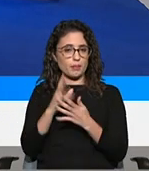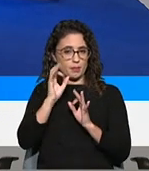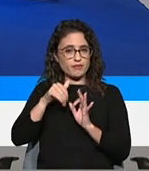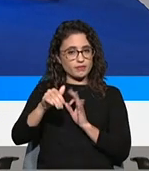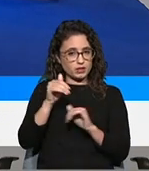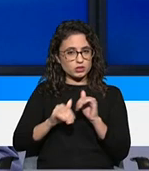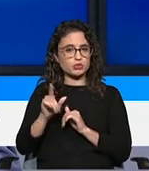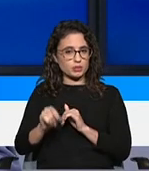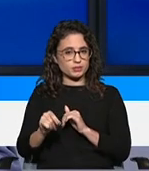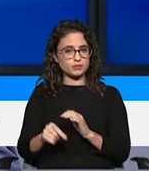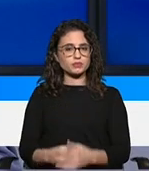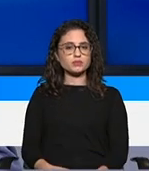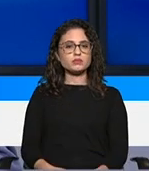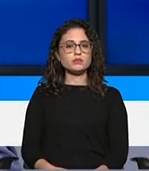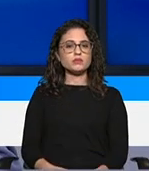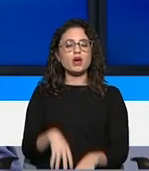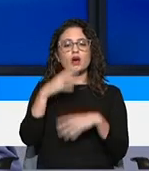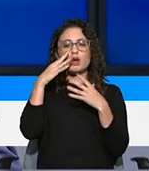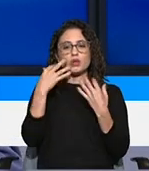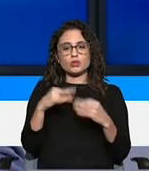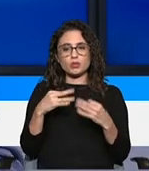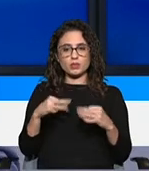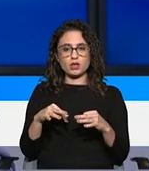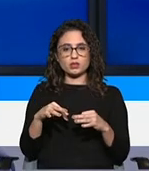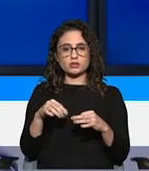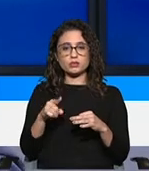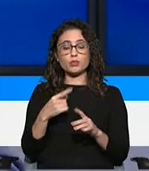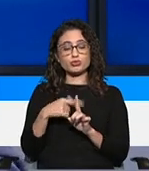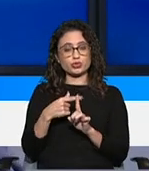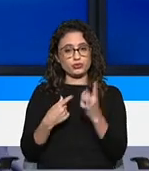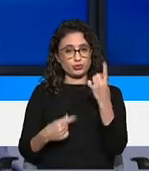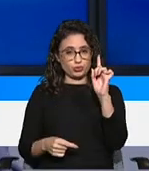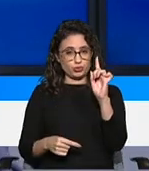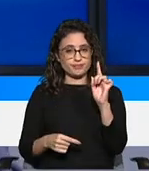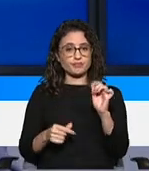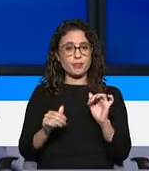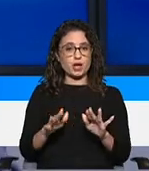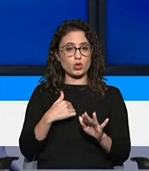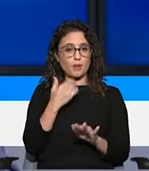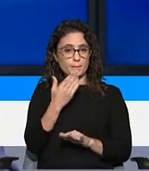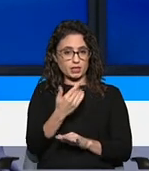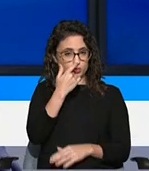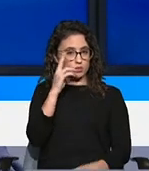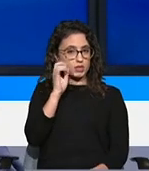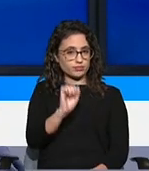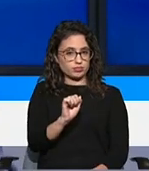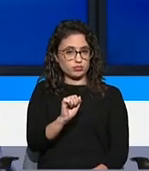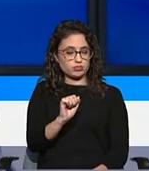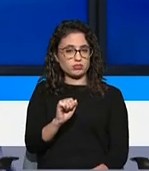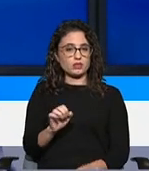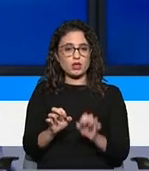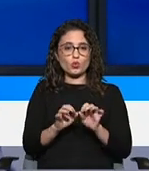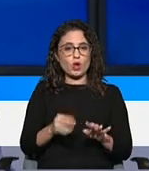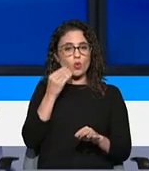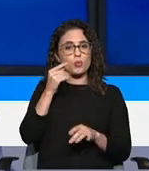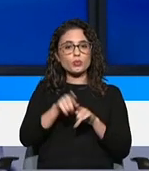eh naturalmente que não é que não é que não é positivo agora aquilo que eu peo também aos medires da mesma forma que o senhor Deputado